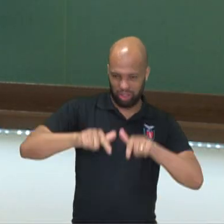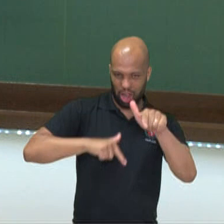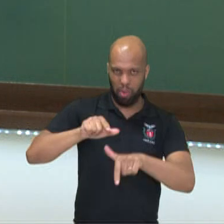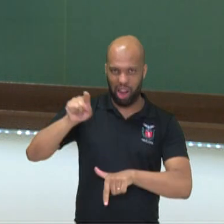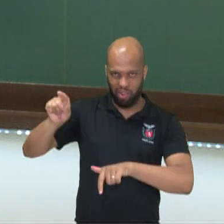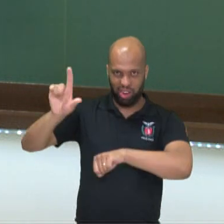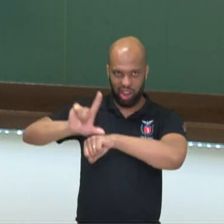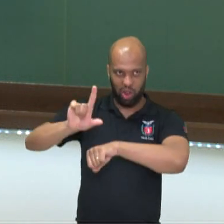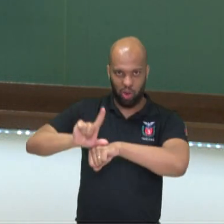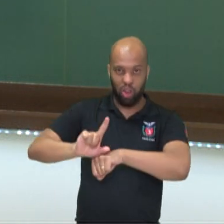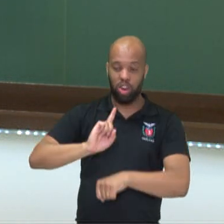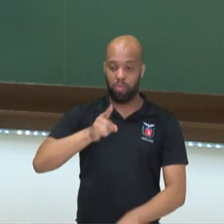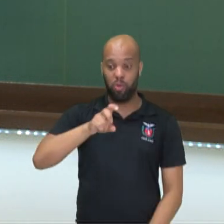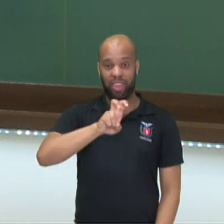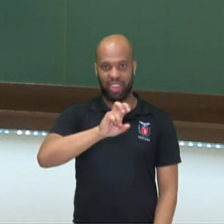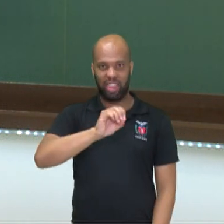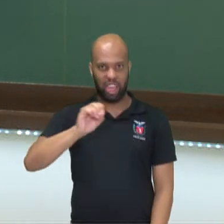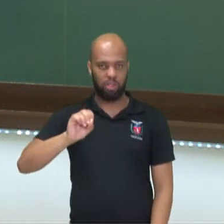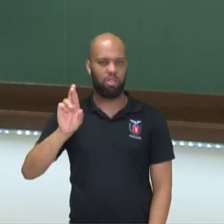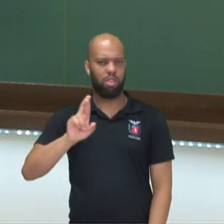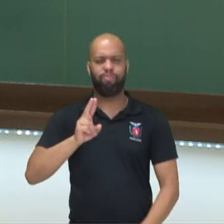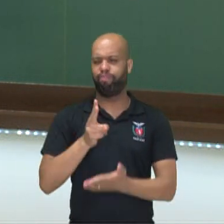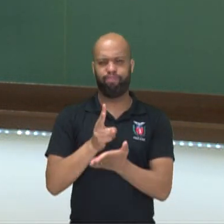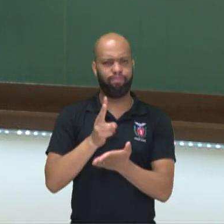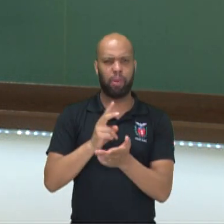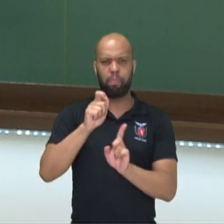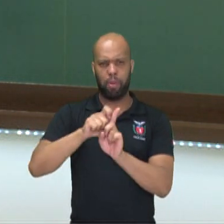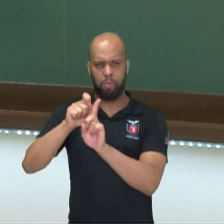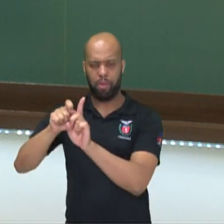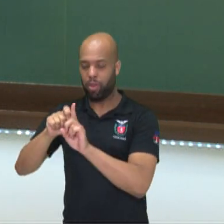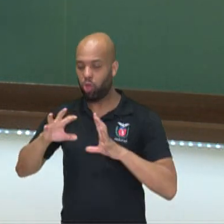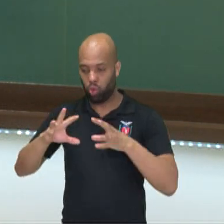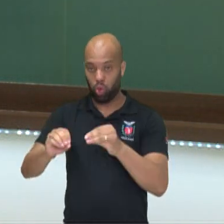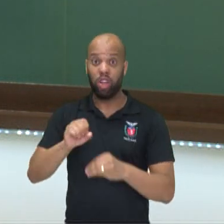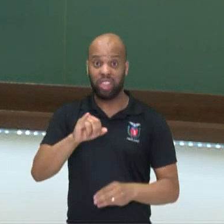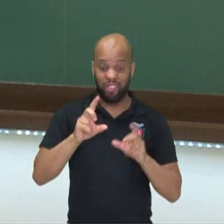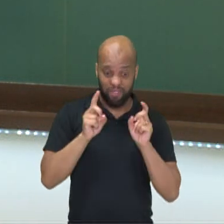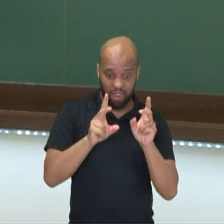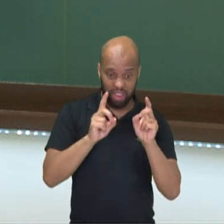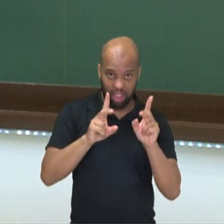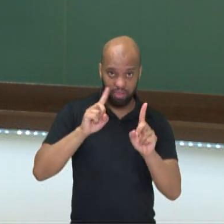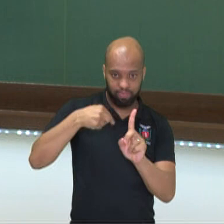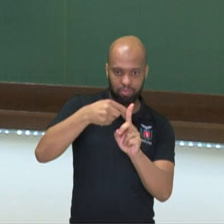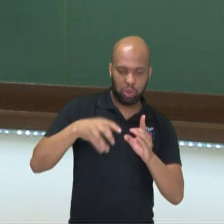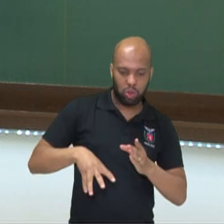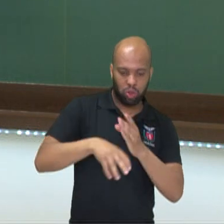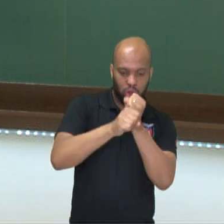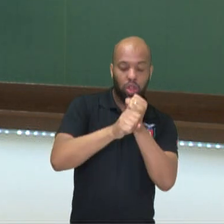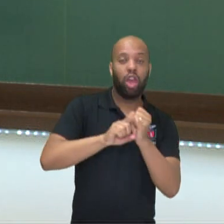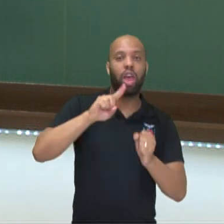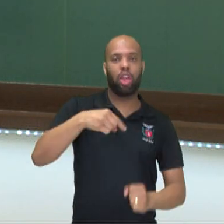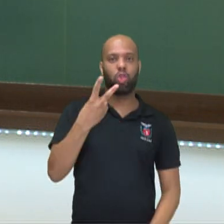1.500 fixo, então ele vai ganhar R$ 1.500 todo mês. E para cada venda que ele fizer, ele ganha R$ 2,00, tá?